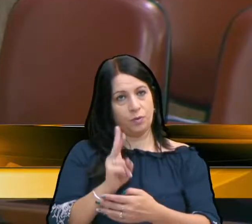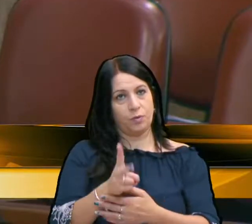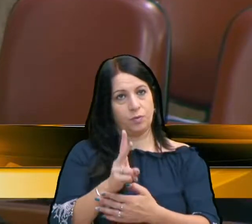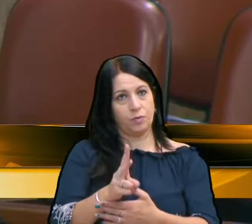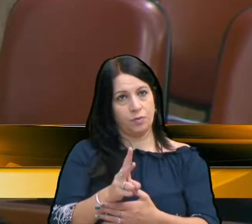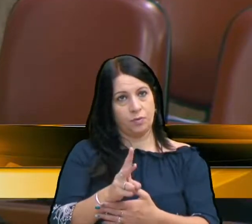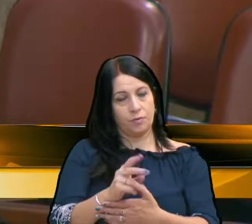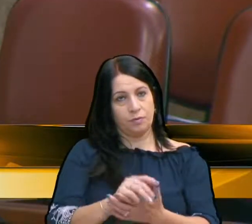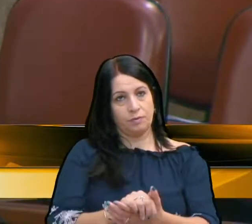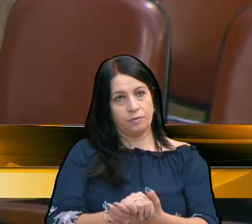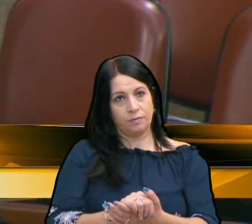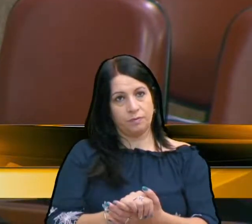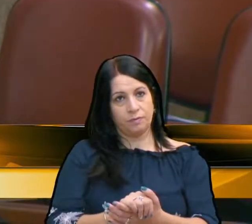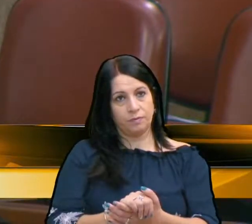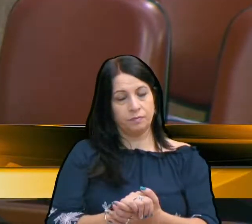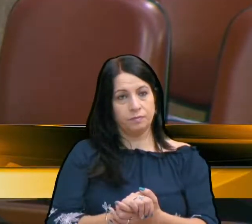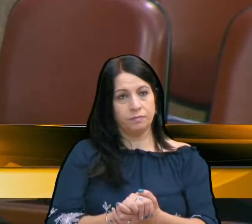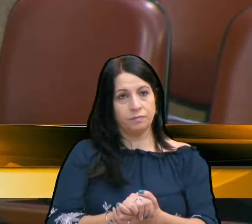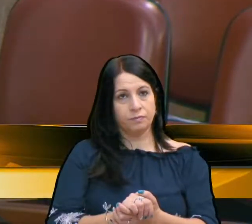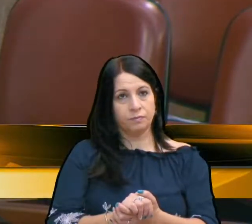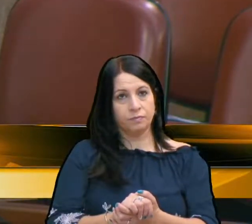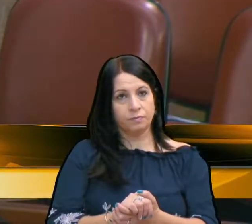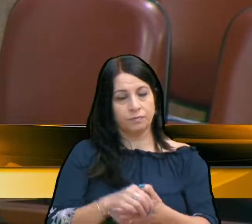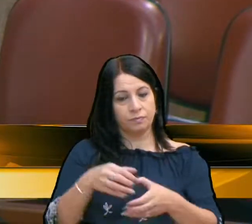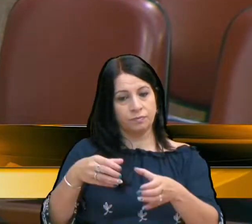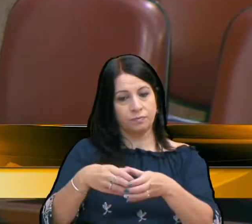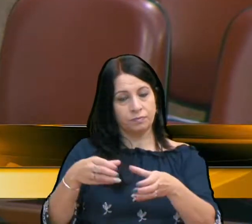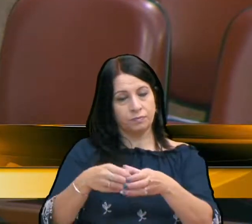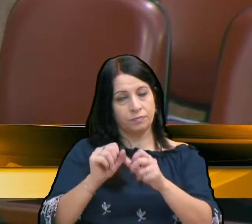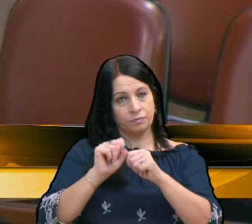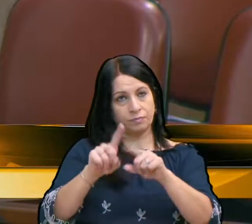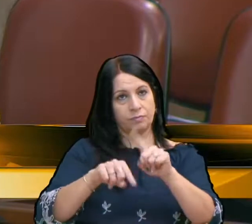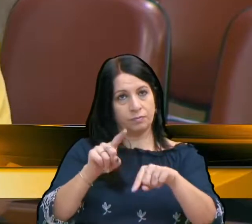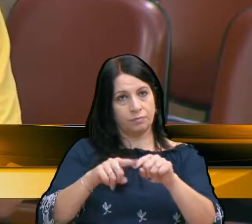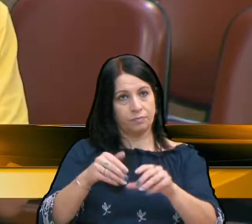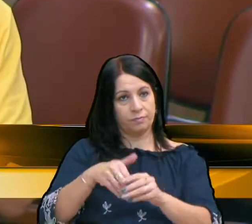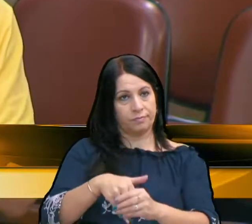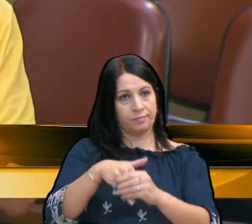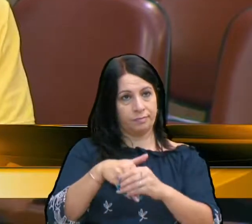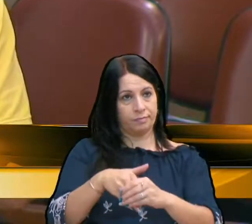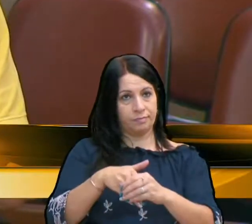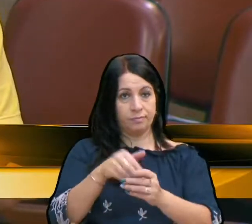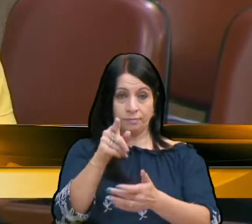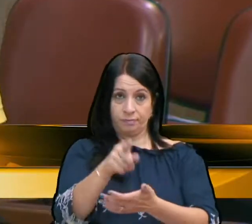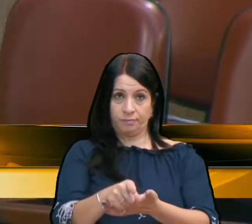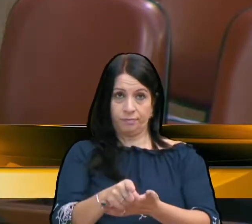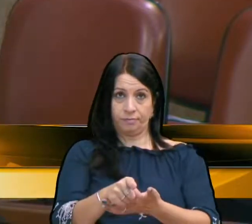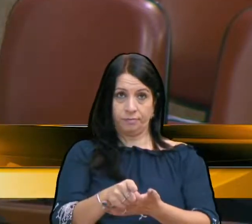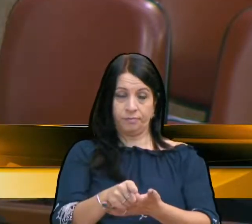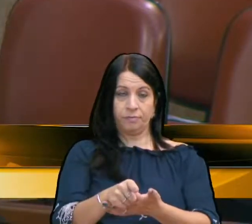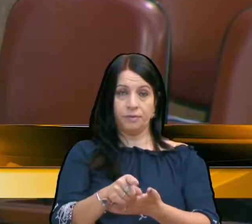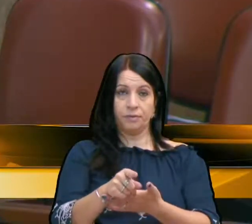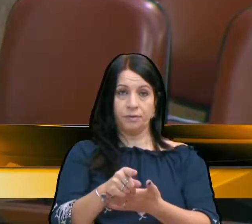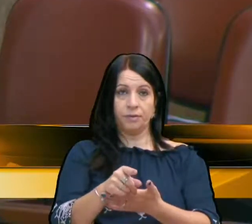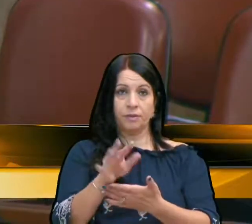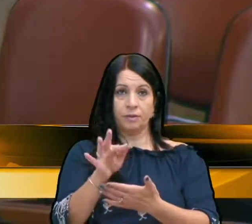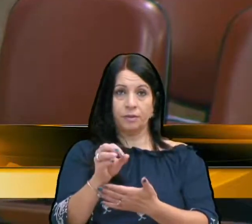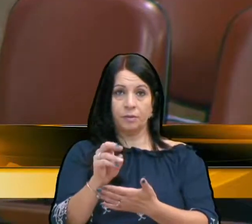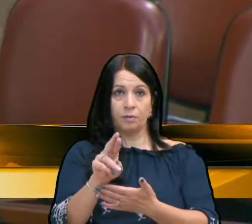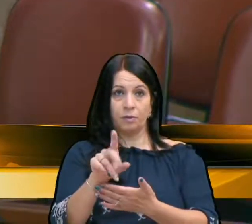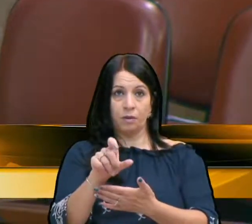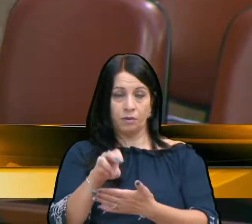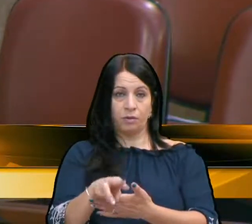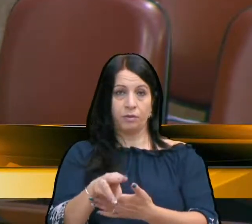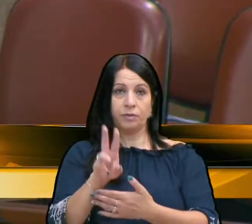continuam com a rede Supermercado Andreassa. Mas o senhor Forlim, então, foi dessas pessoas